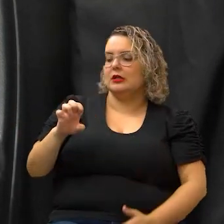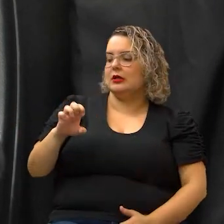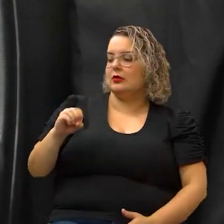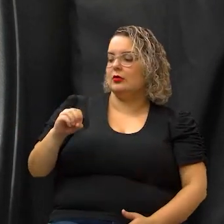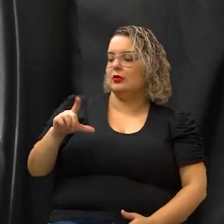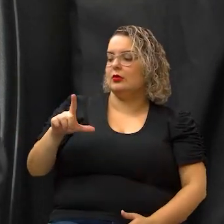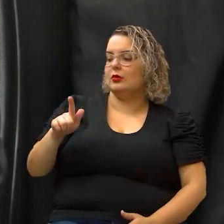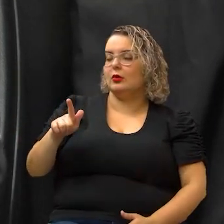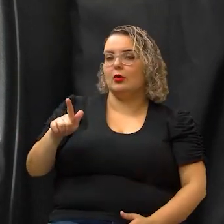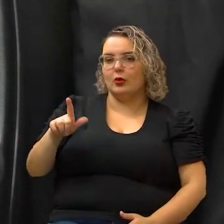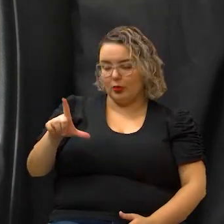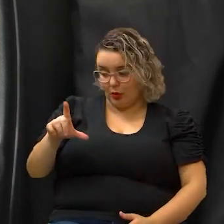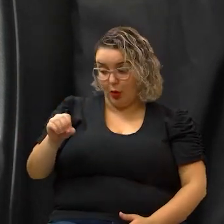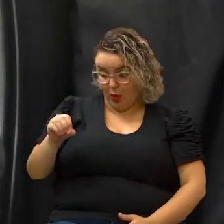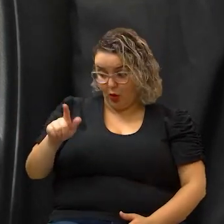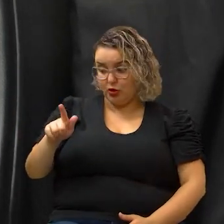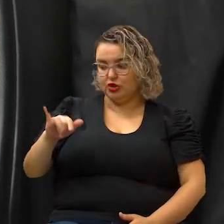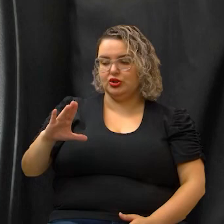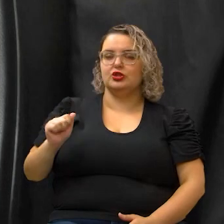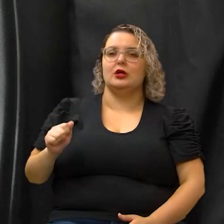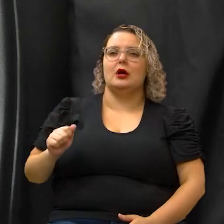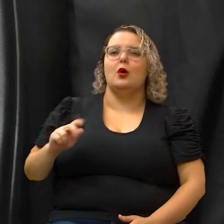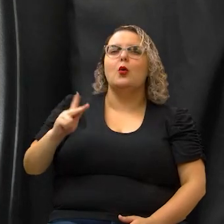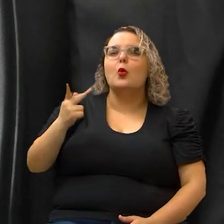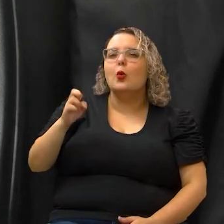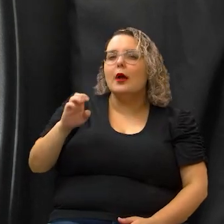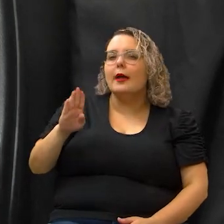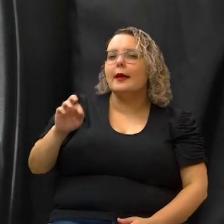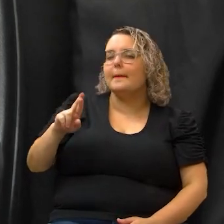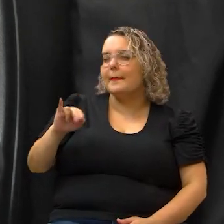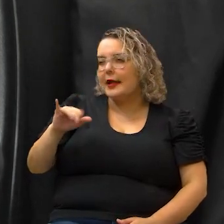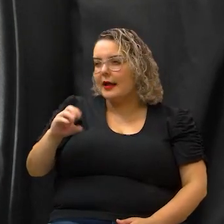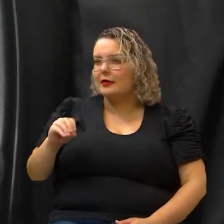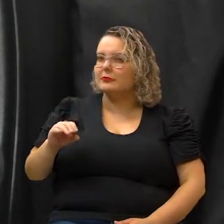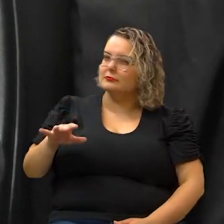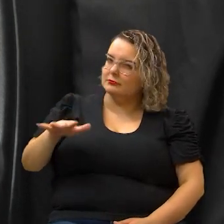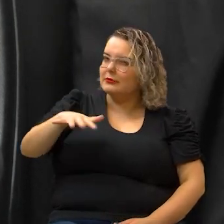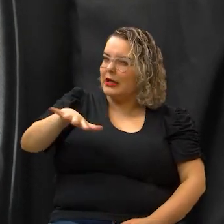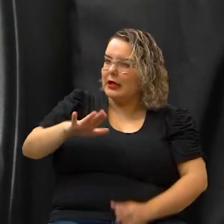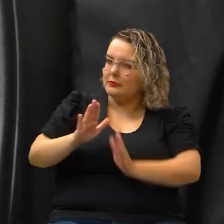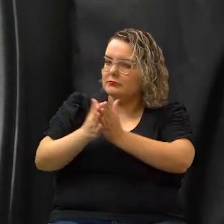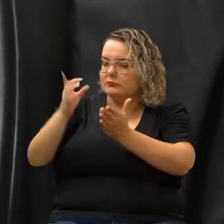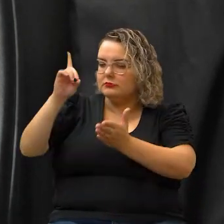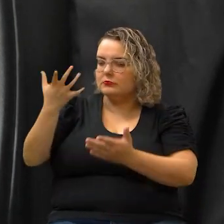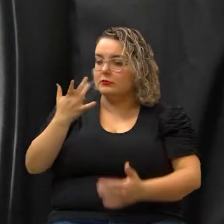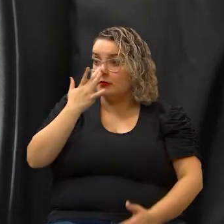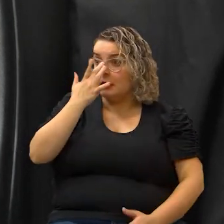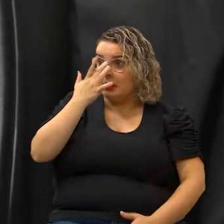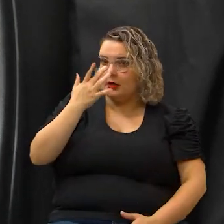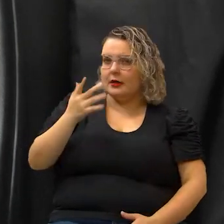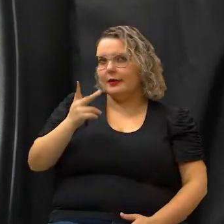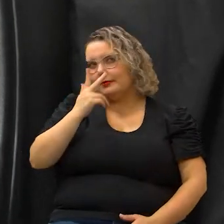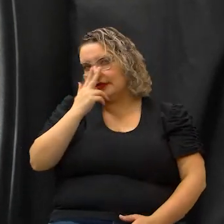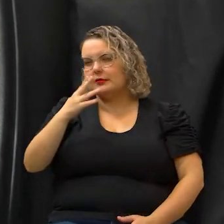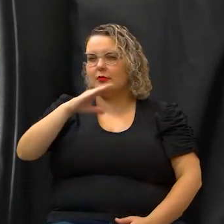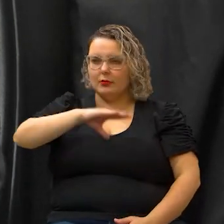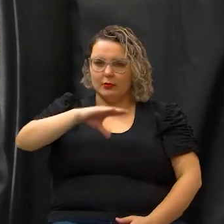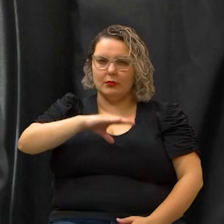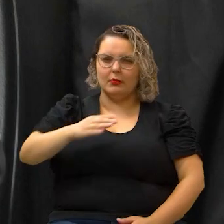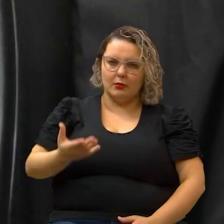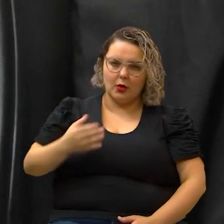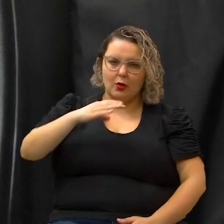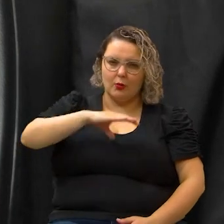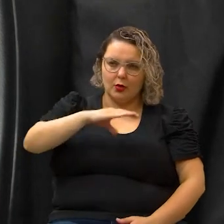tinha estudado hebraico, mas aquele hebraico meio bíblico, né? Que seria igual um português arcaico, né? Não